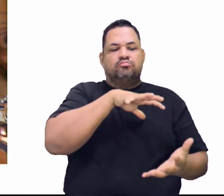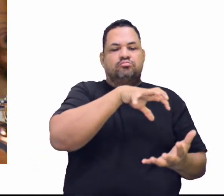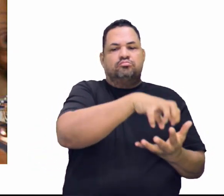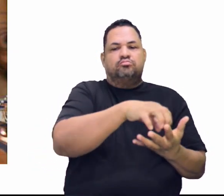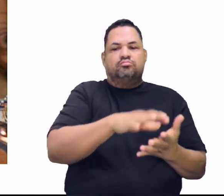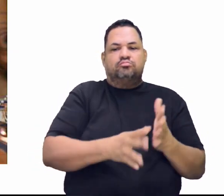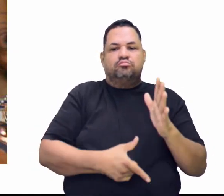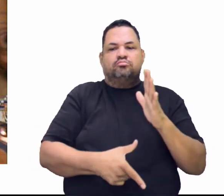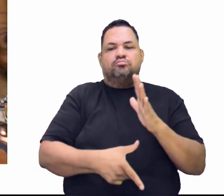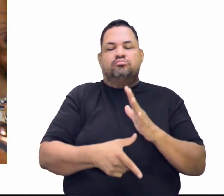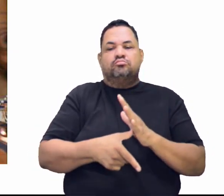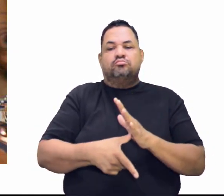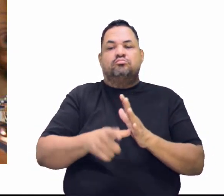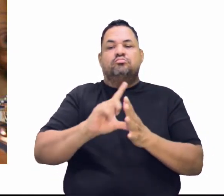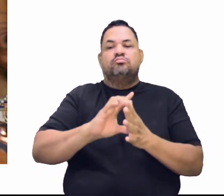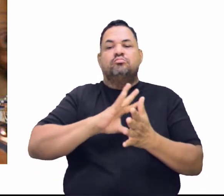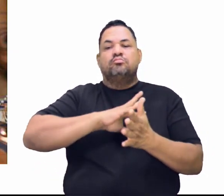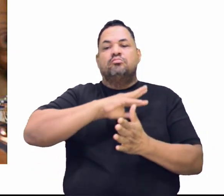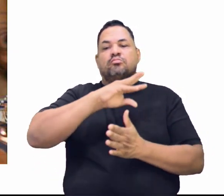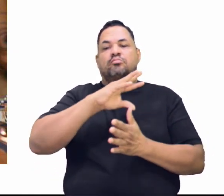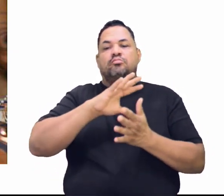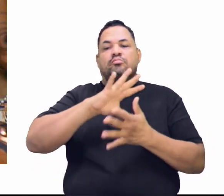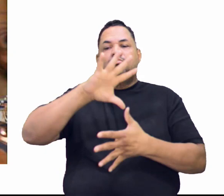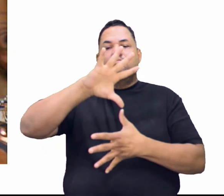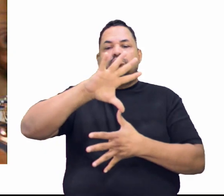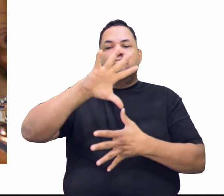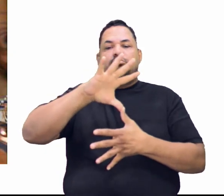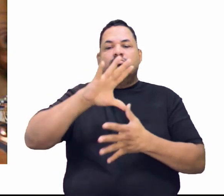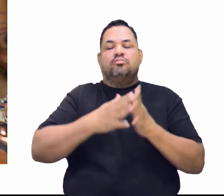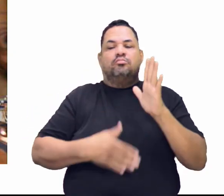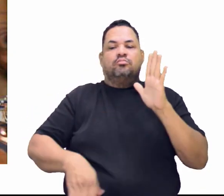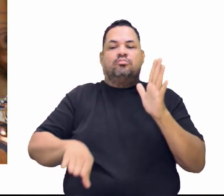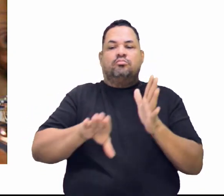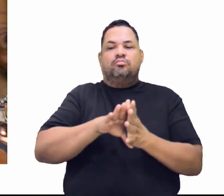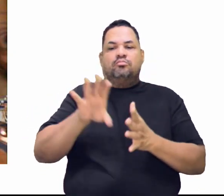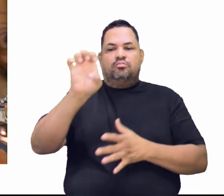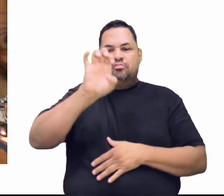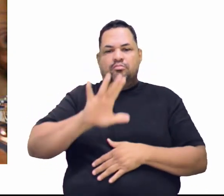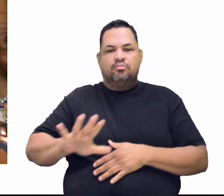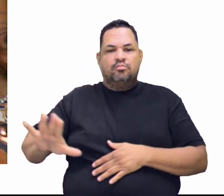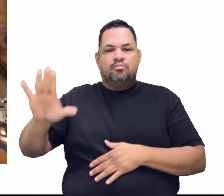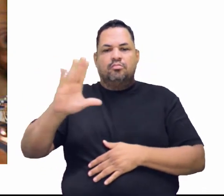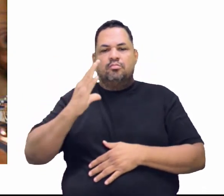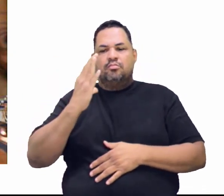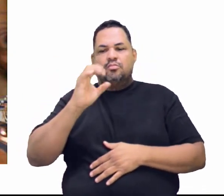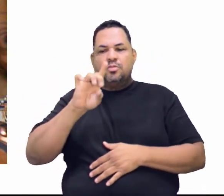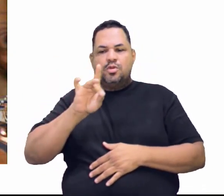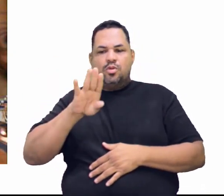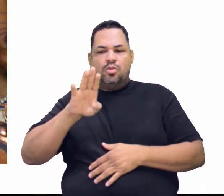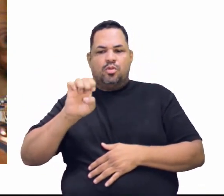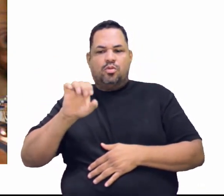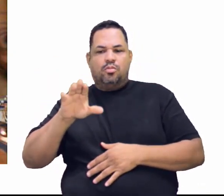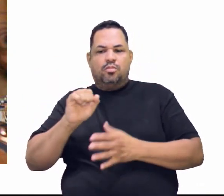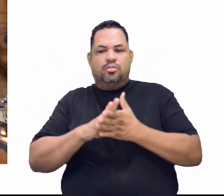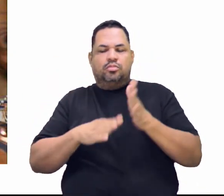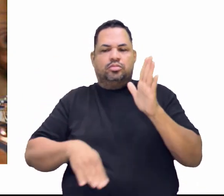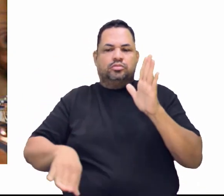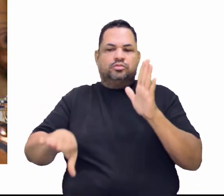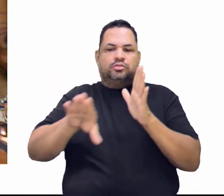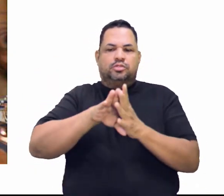América bem antes da chegada dos europeus. E aí, Colombo, né, que chega da América